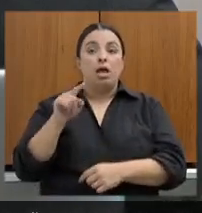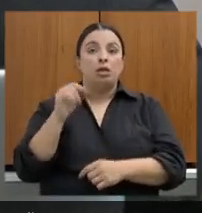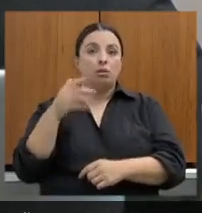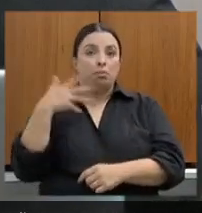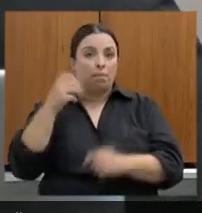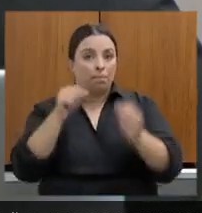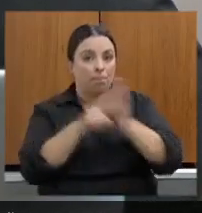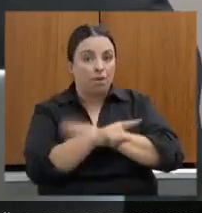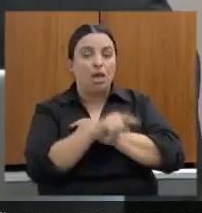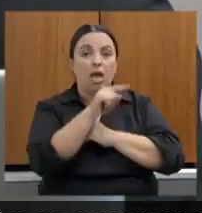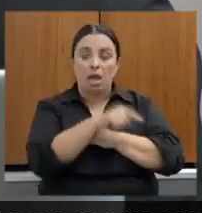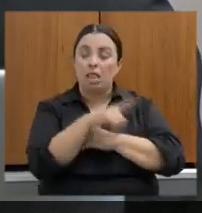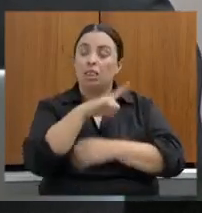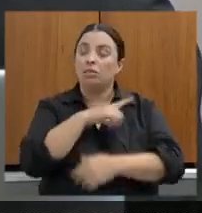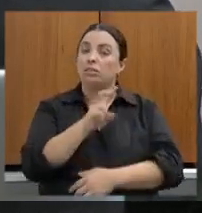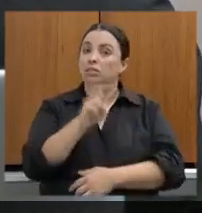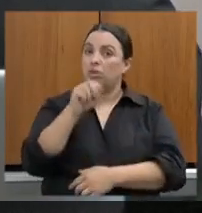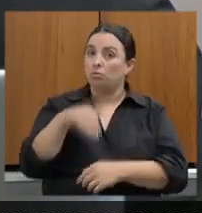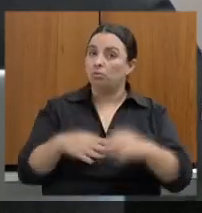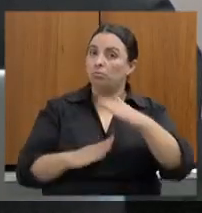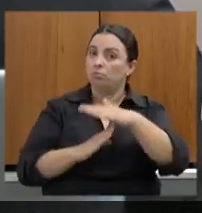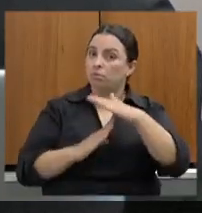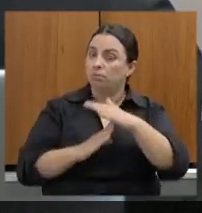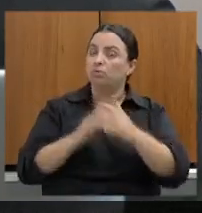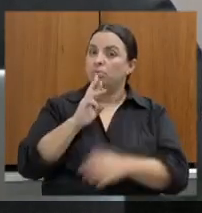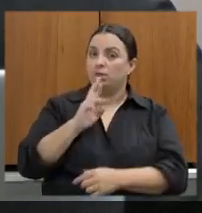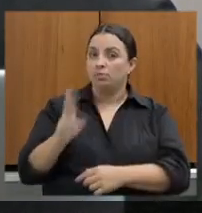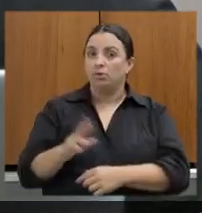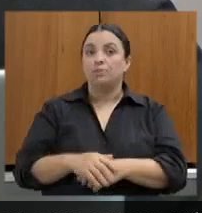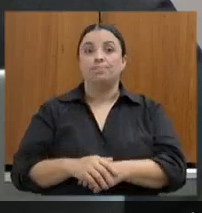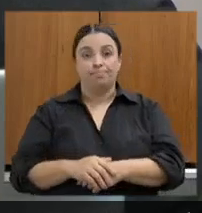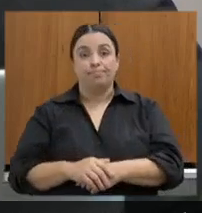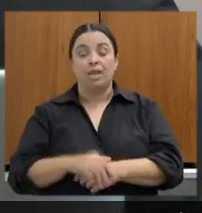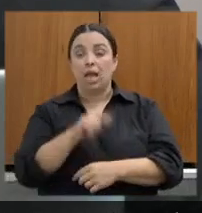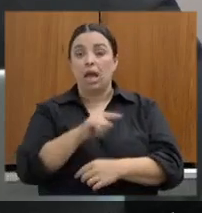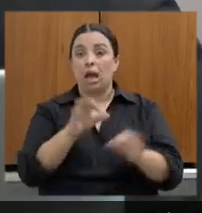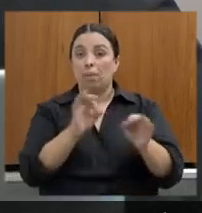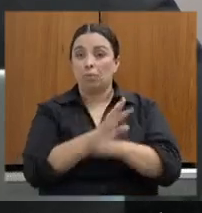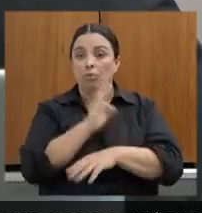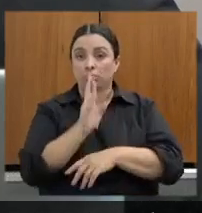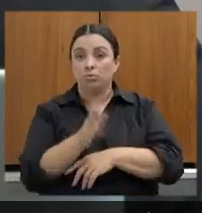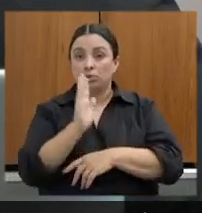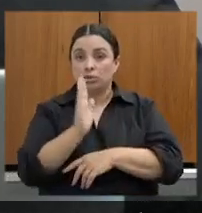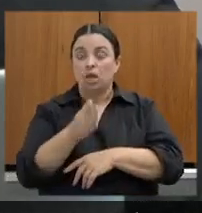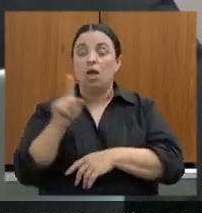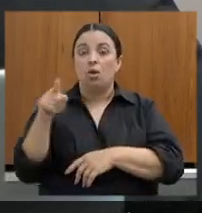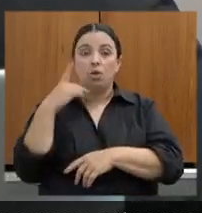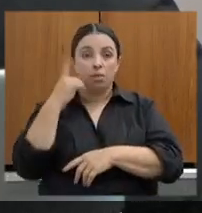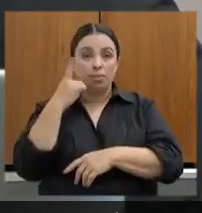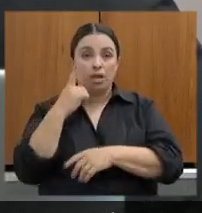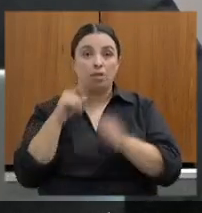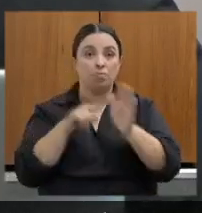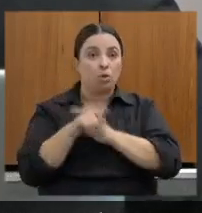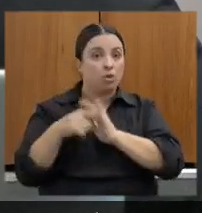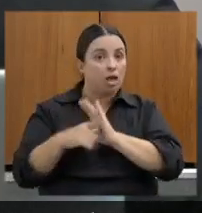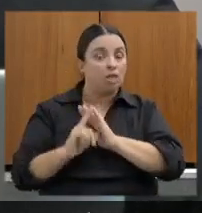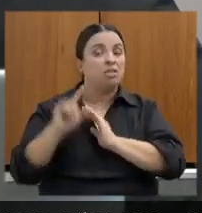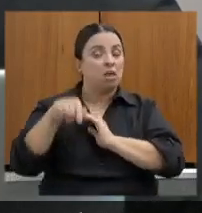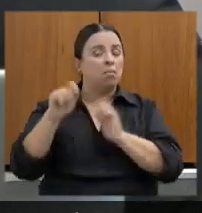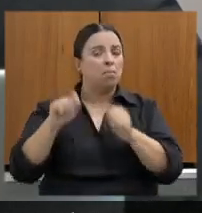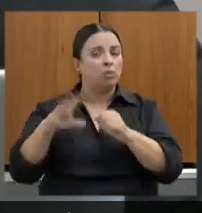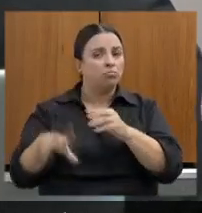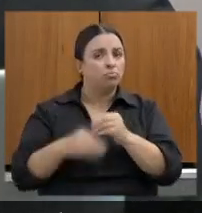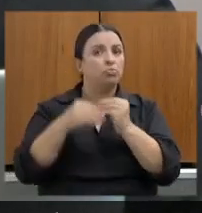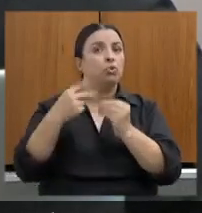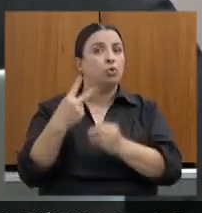Estadual disporá de até cinco minutos para responder seis após a resposta autoridade Estadual Deputado que o entender ou se for de Deus de 8